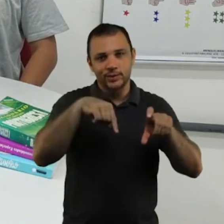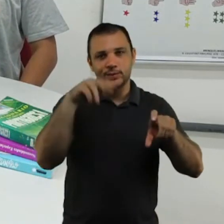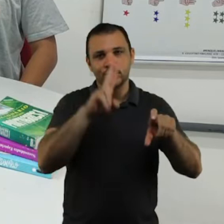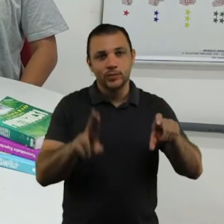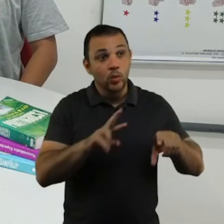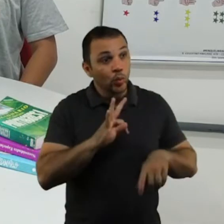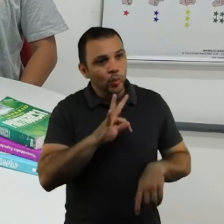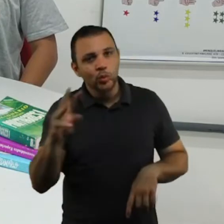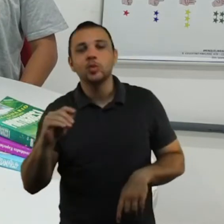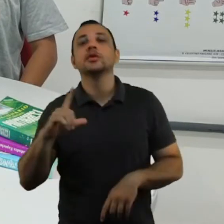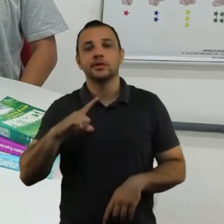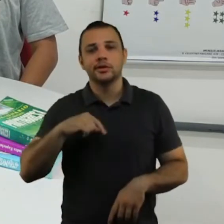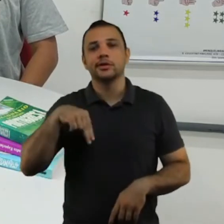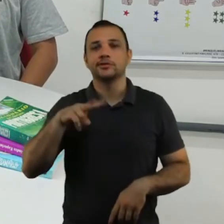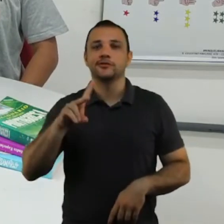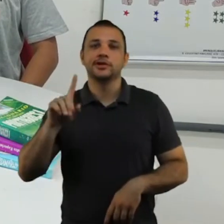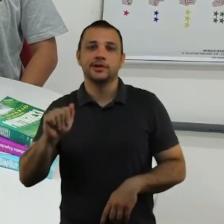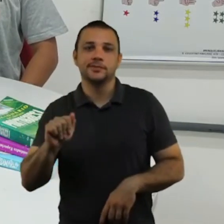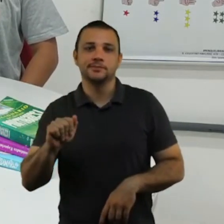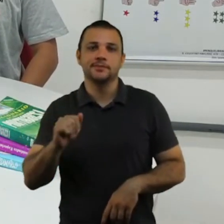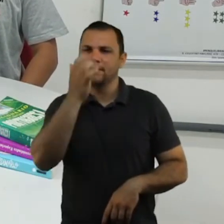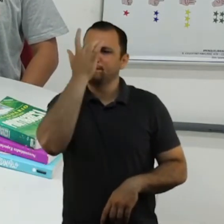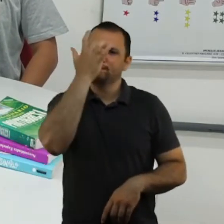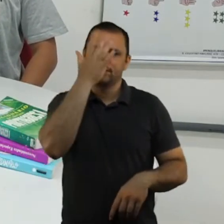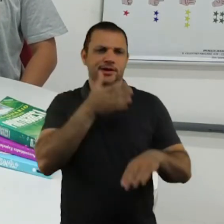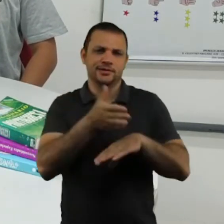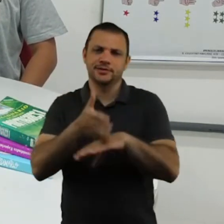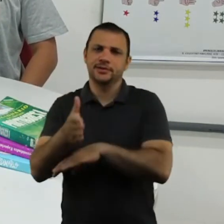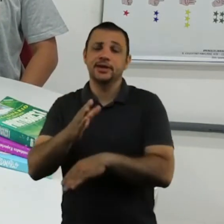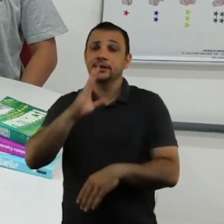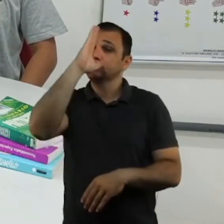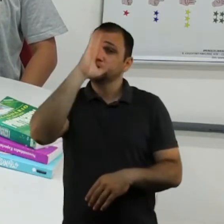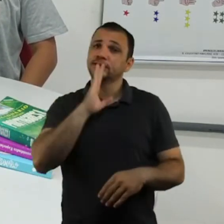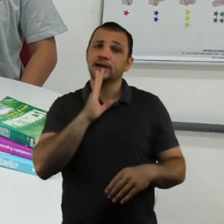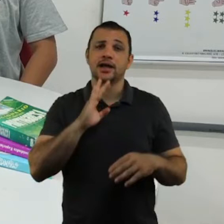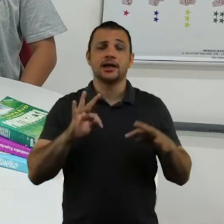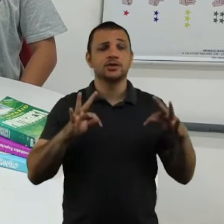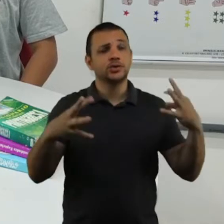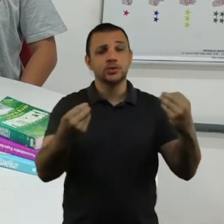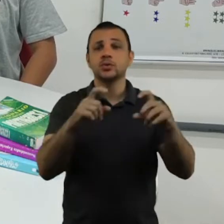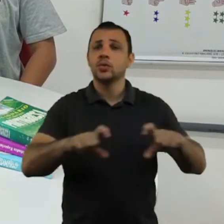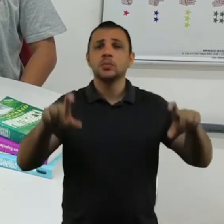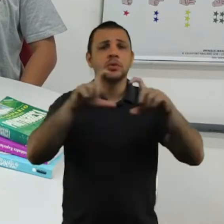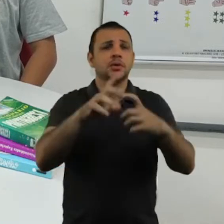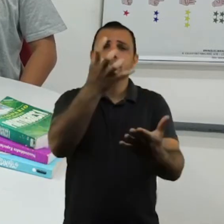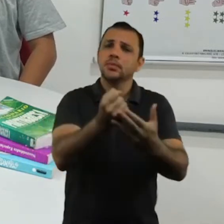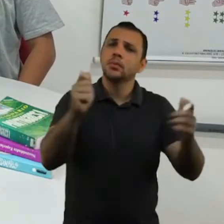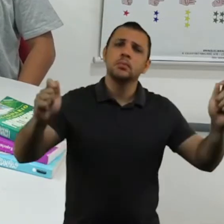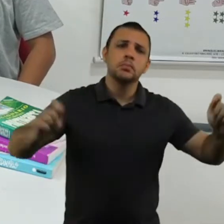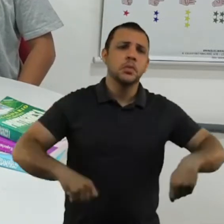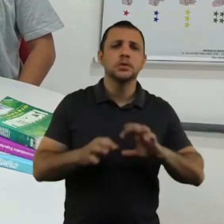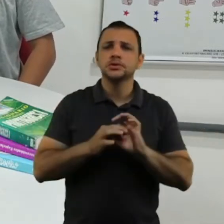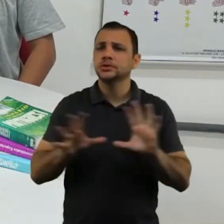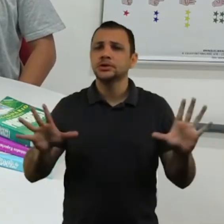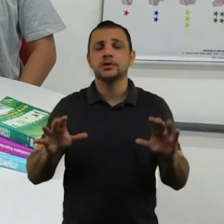né, só reforçando, eles são realmente de fácil acesso, tá? Além de serem gratuitos, qualquer computador geralmente tem pode